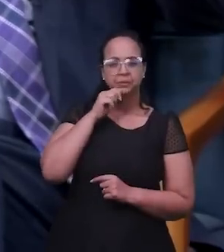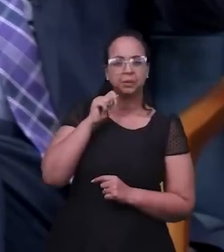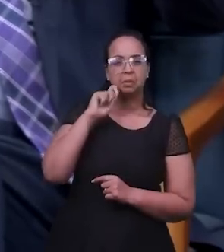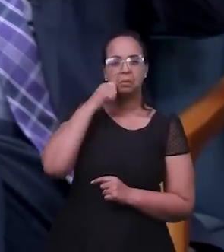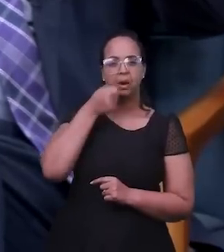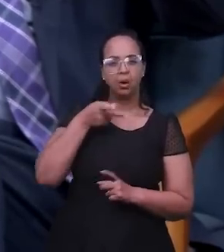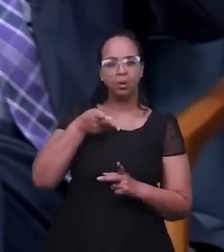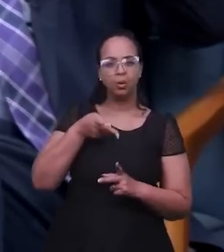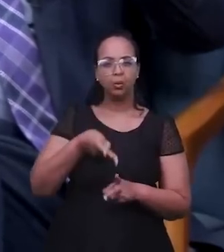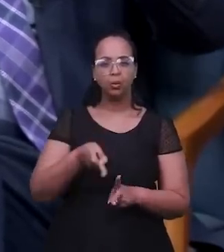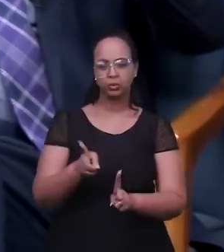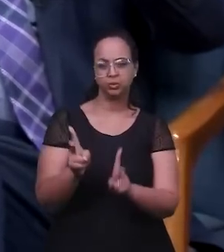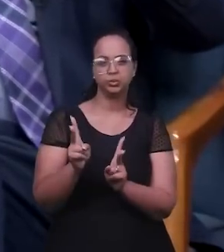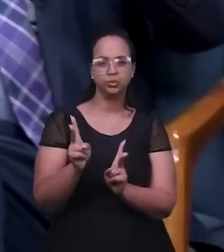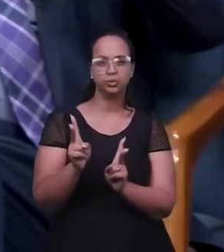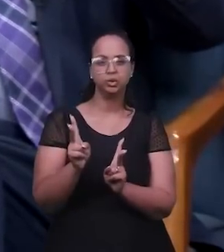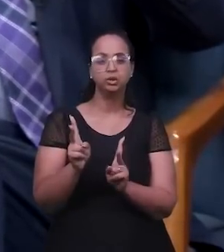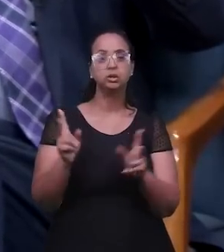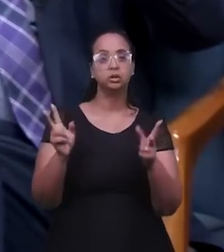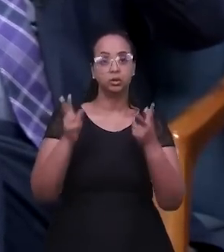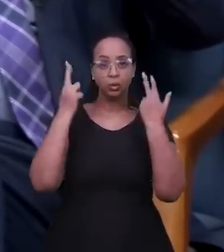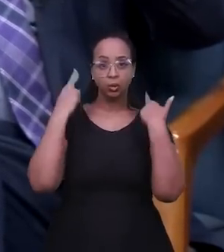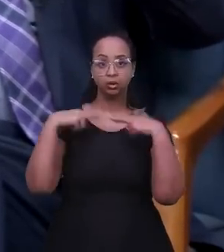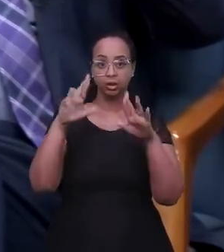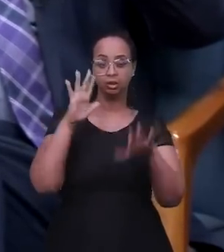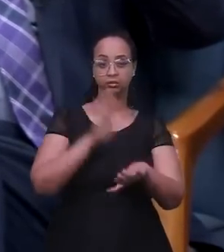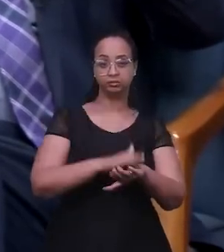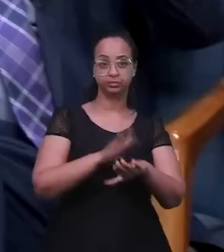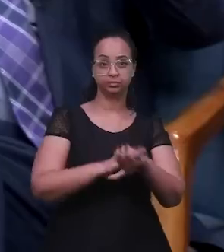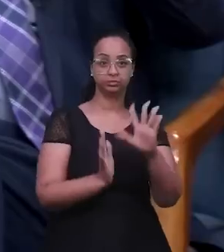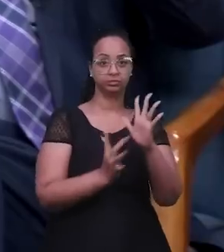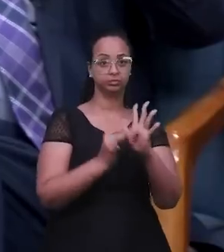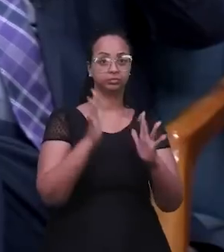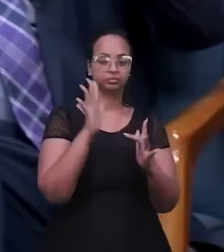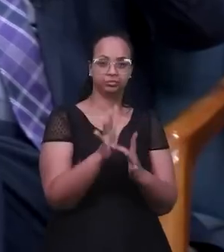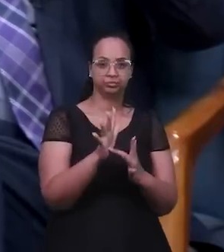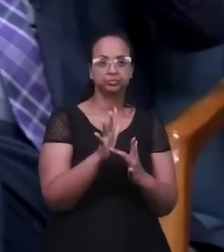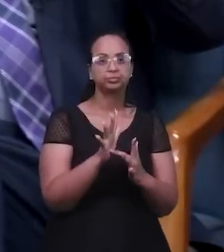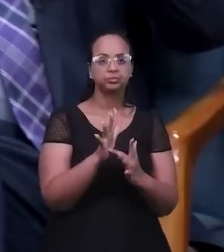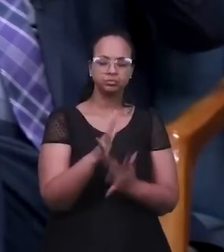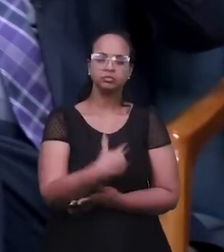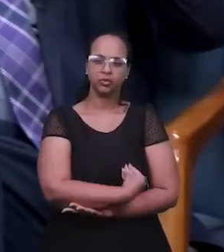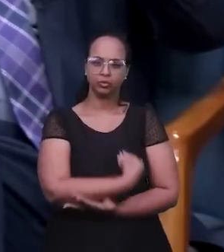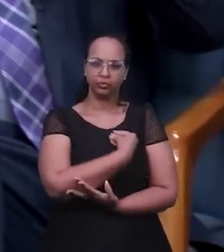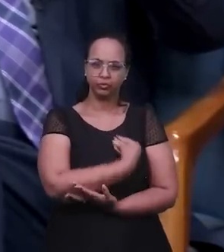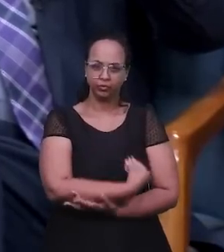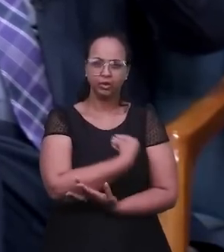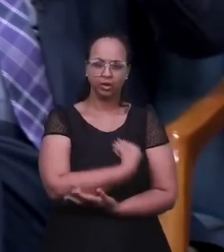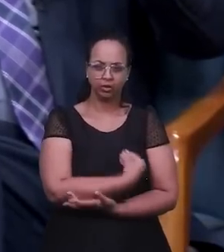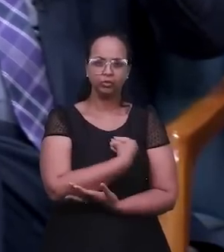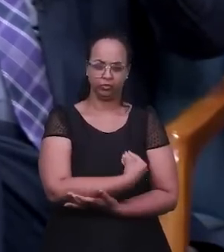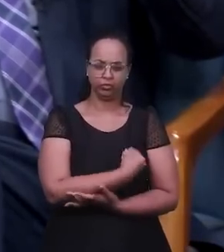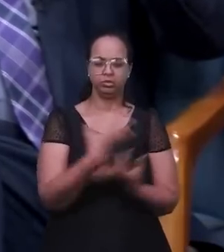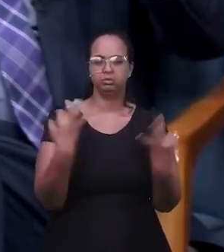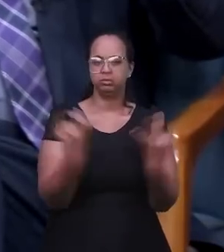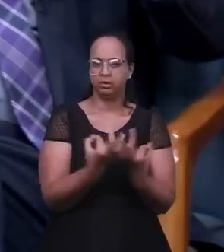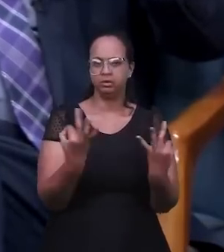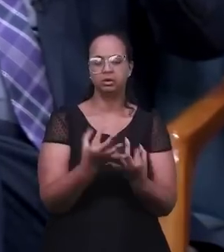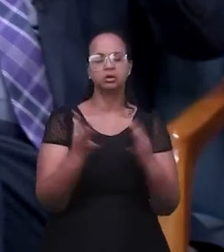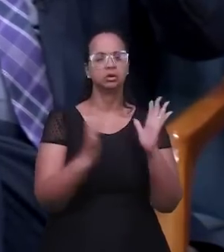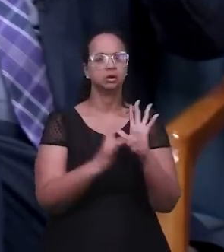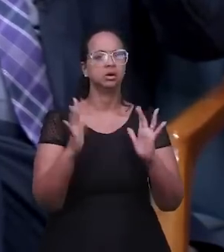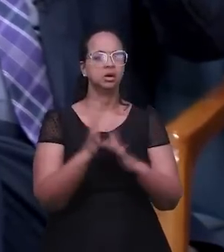Pão, a palavra continua. As ervas, o cordeiro é ele, agora o cordeiro